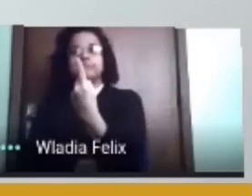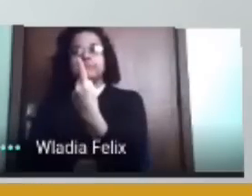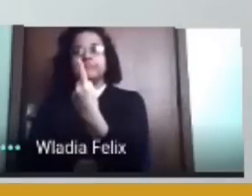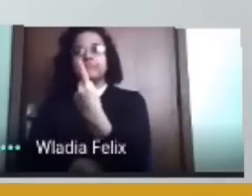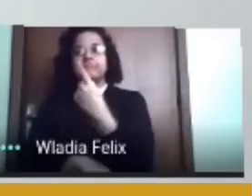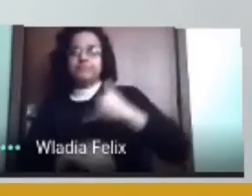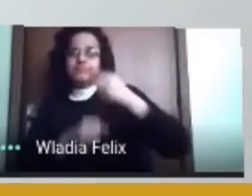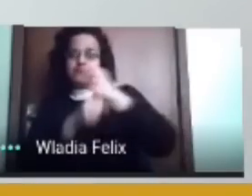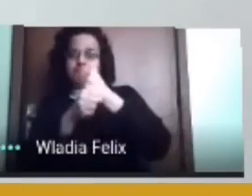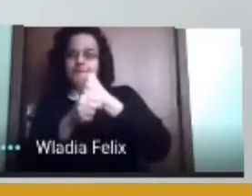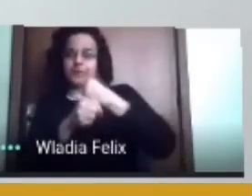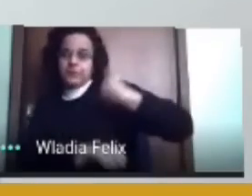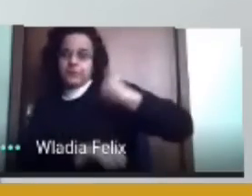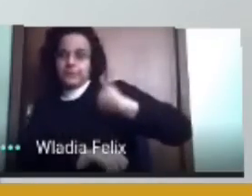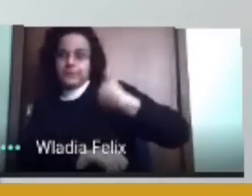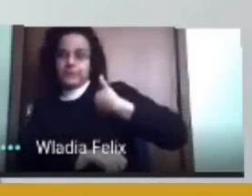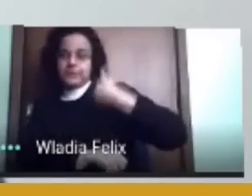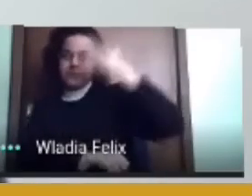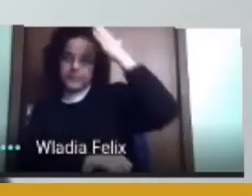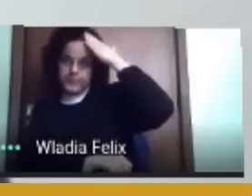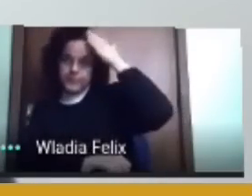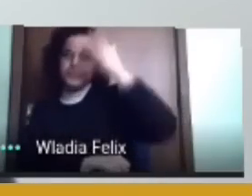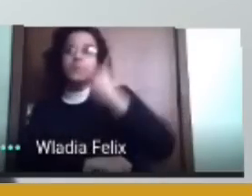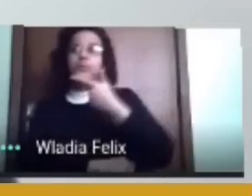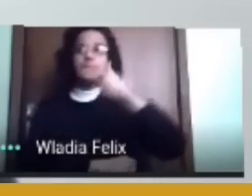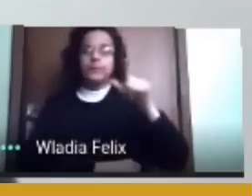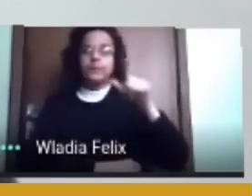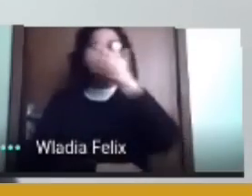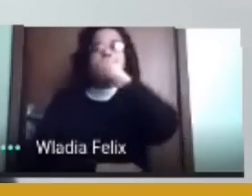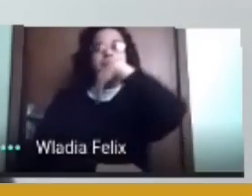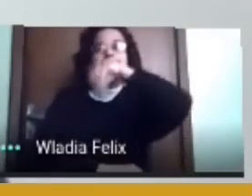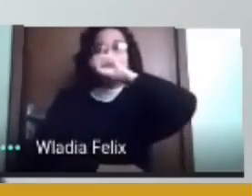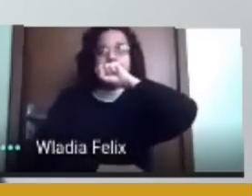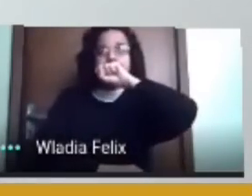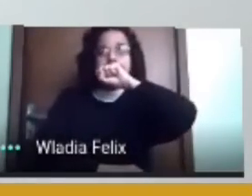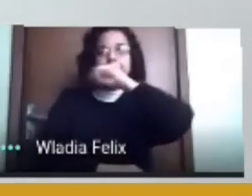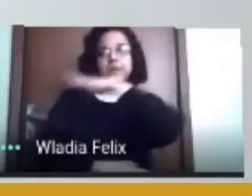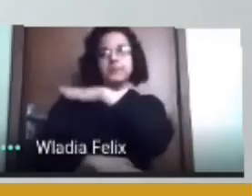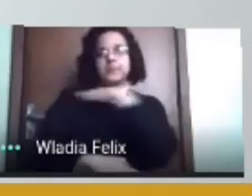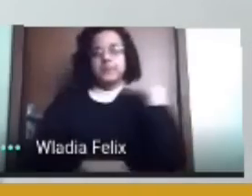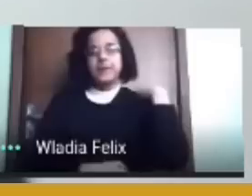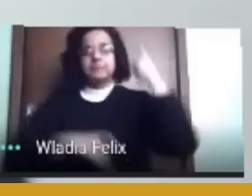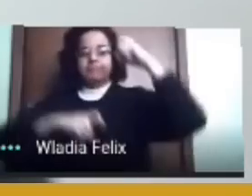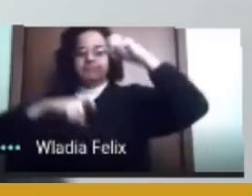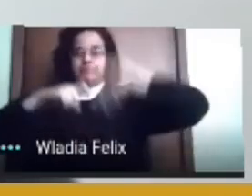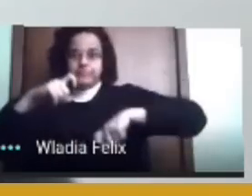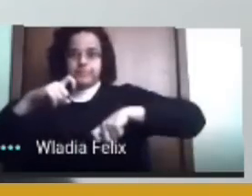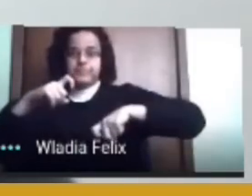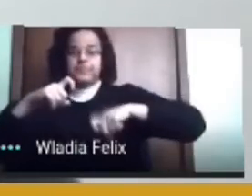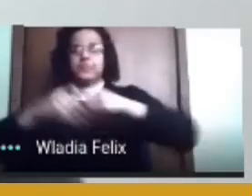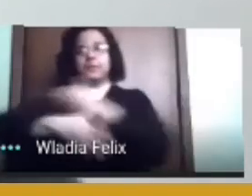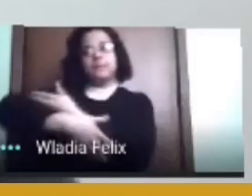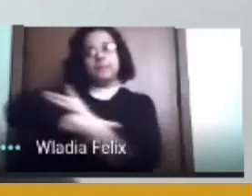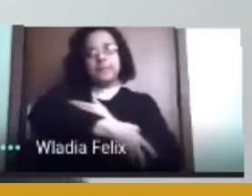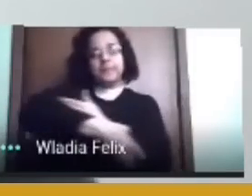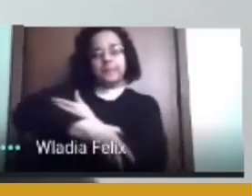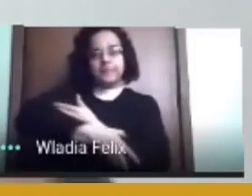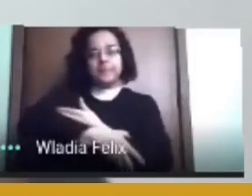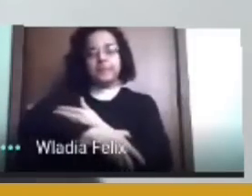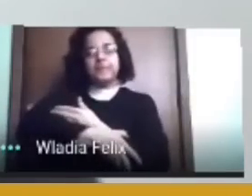mata a filha, bebê de 1 ano, mãe e avó acobertam o crime. Então, só para a gente ter